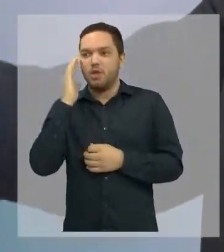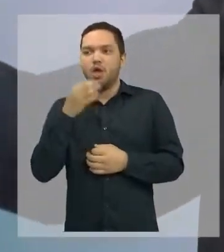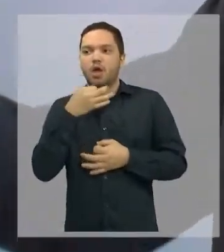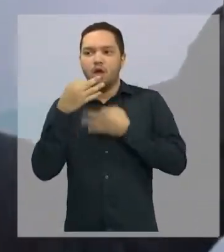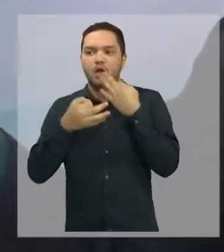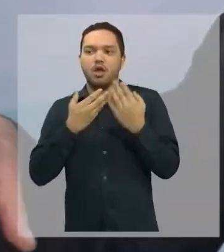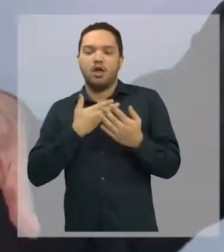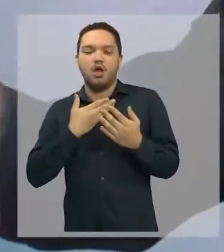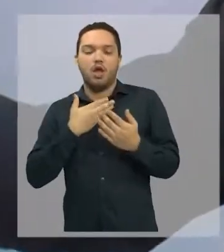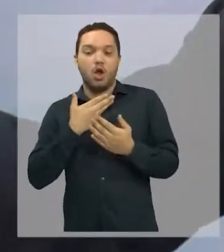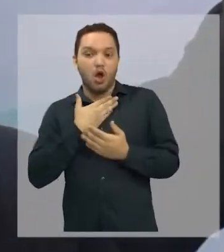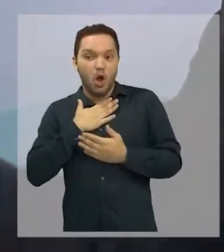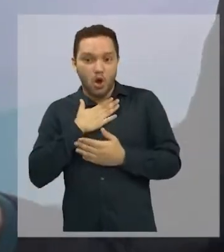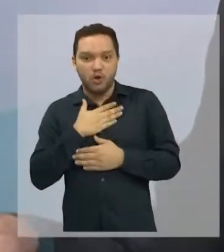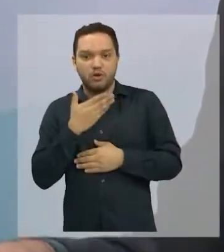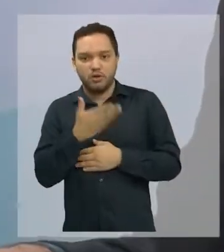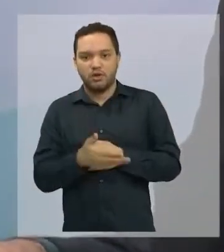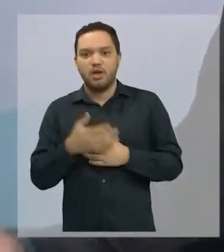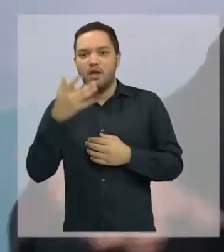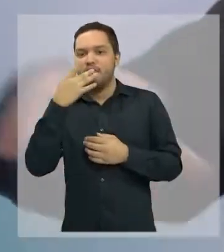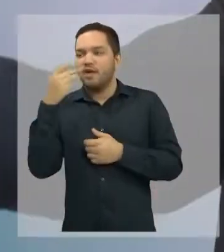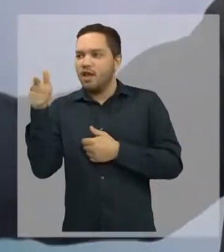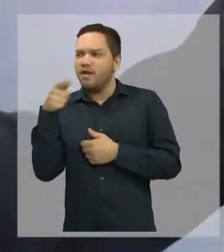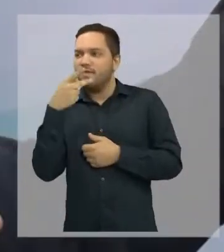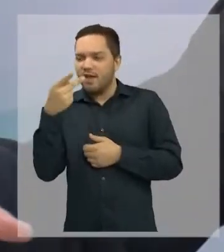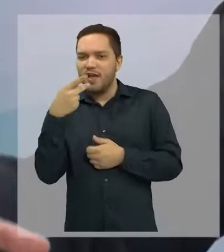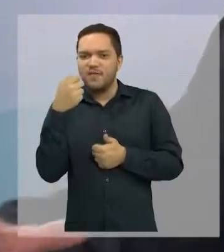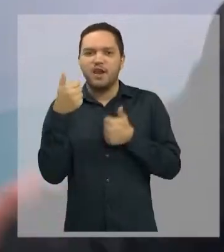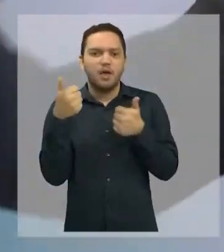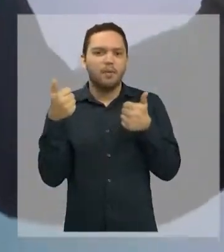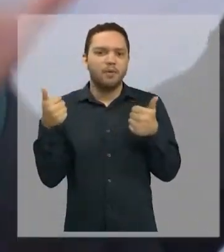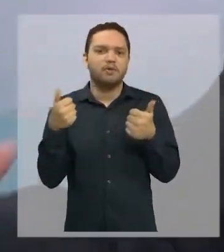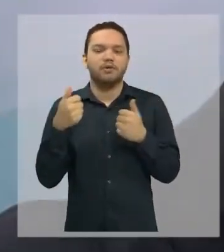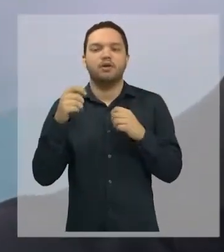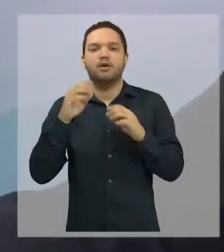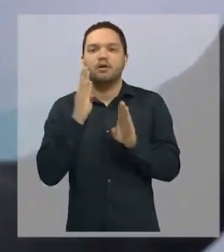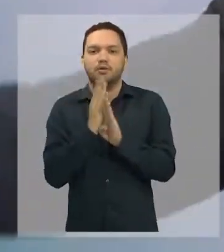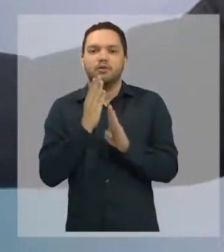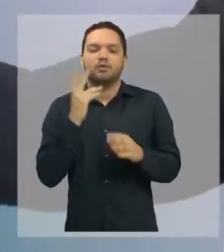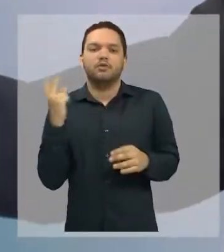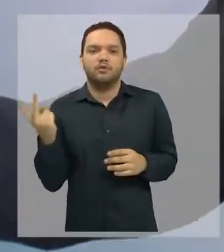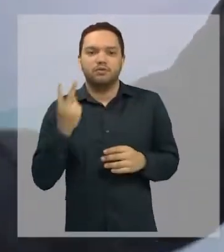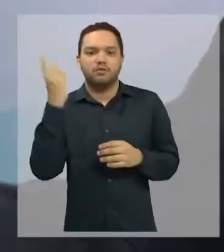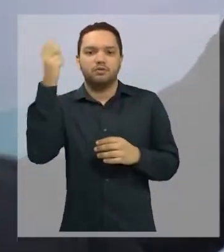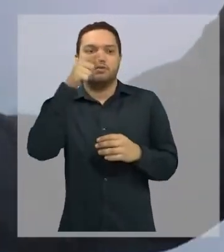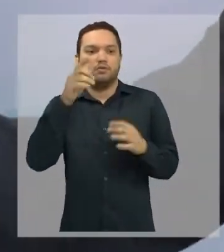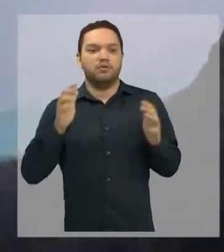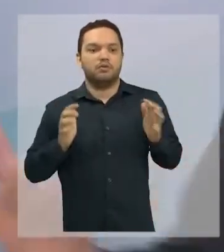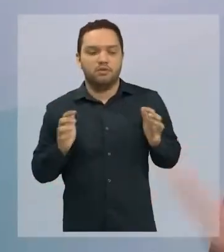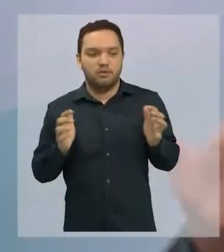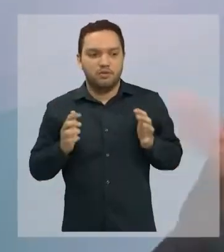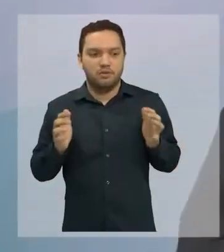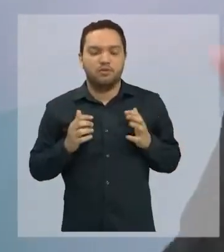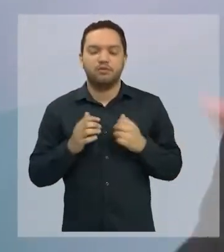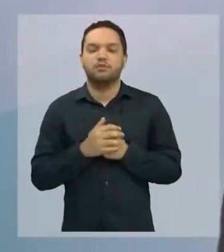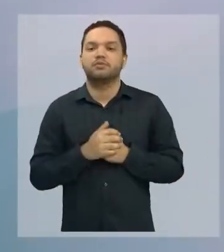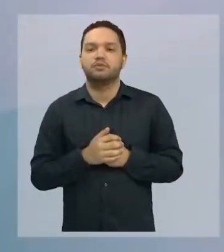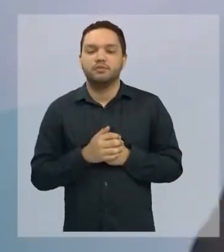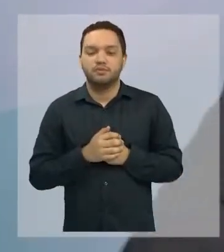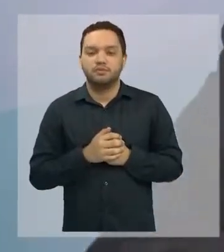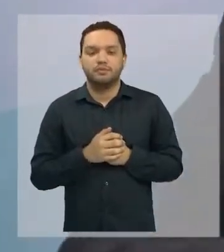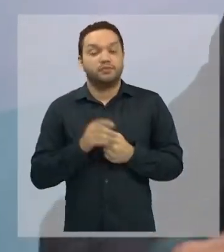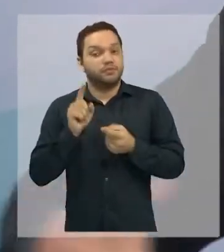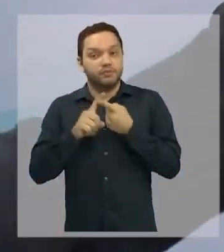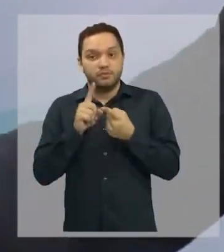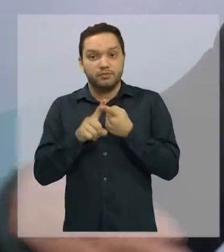arte, com os comentaristas de arte. Todo mundo diz que ele é ótimo, todo mundo valoriza os quadros dele, o cara fica rico, e fica rico